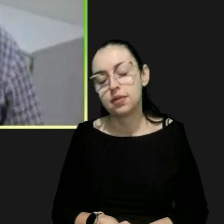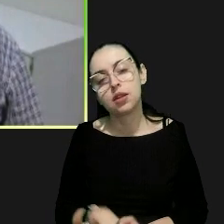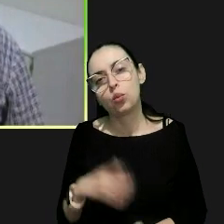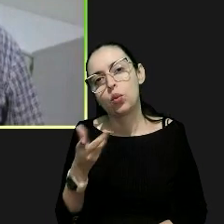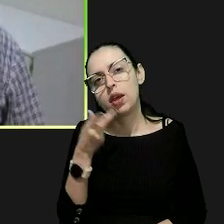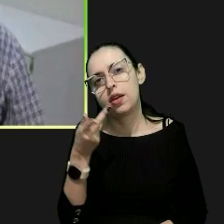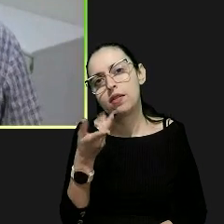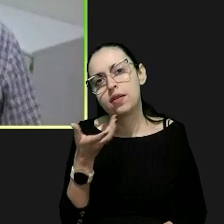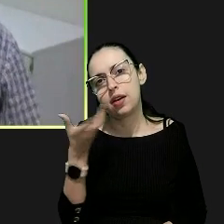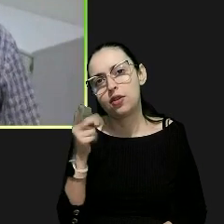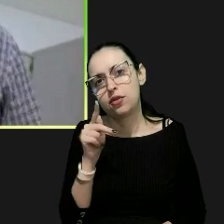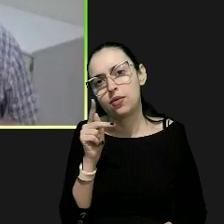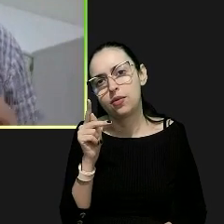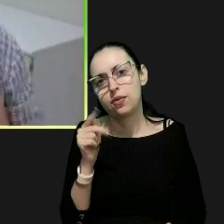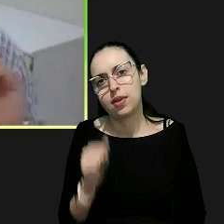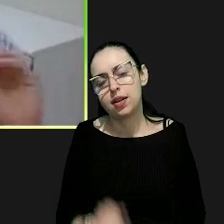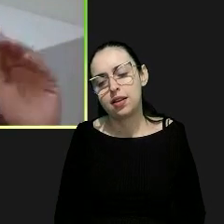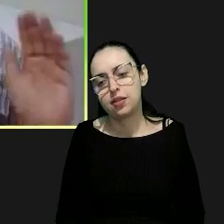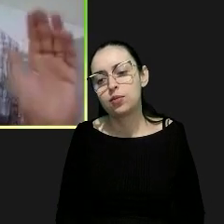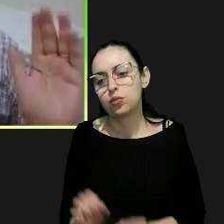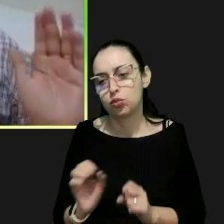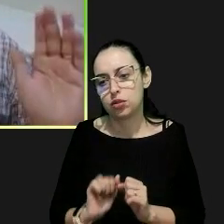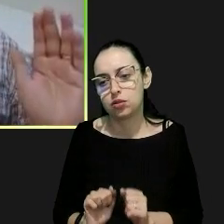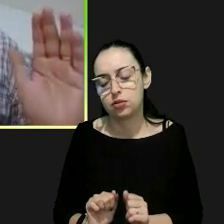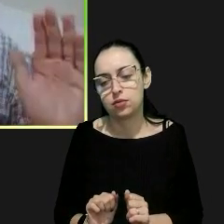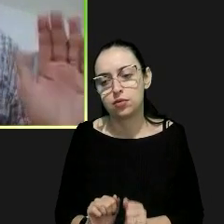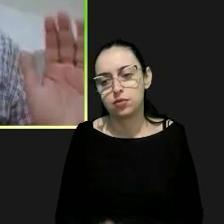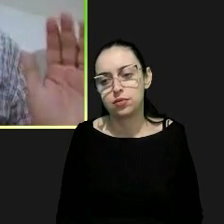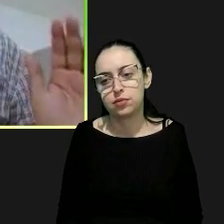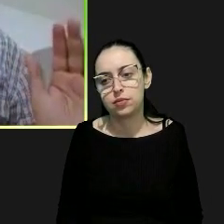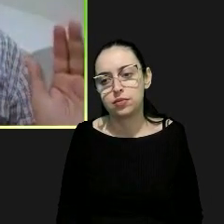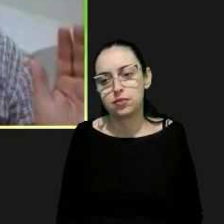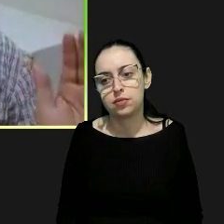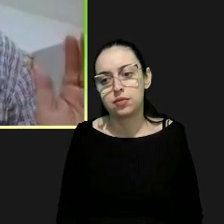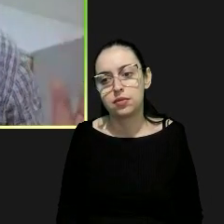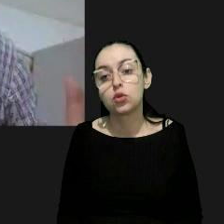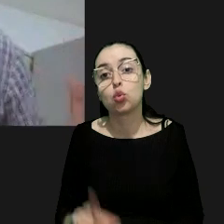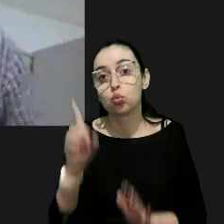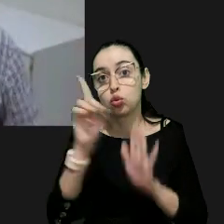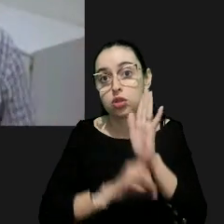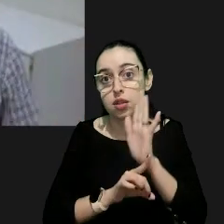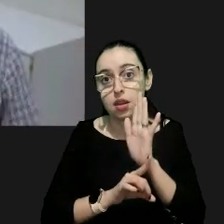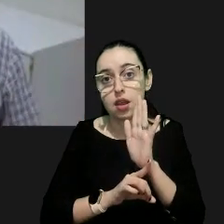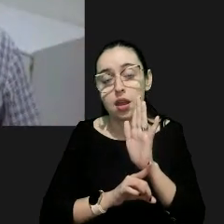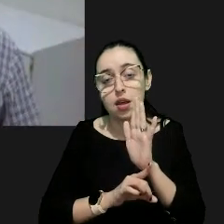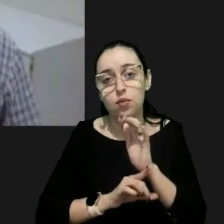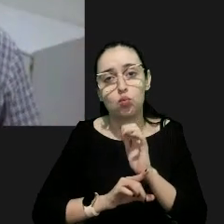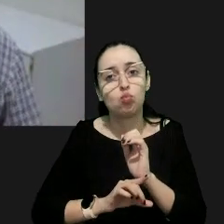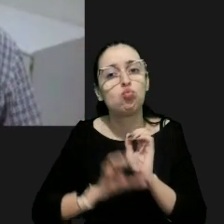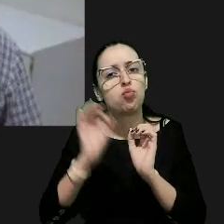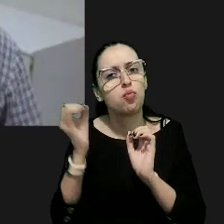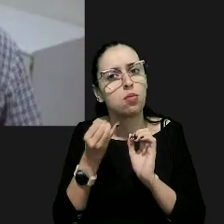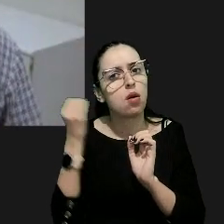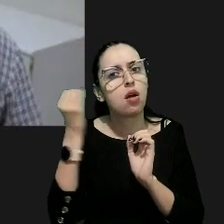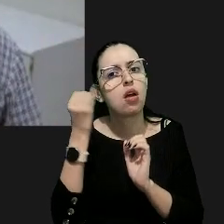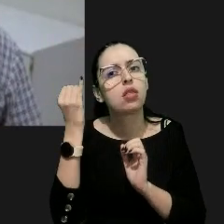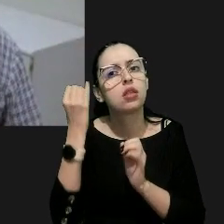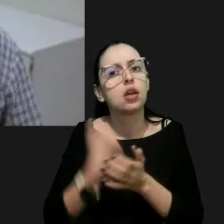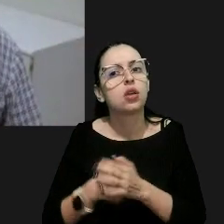é comigo, hein? deixa eu dizer, ô, Eu posso, Ricardo, eu posso fazer o sistema. É, é um